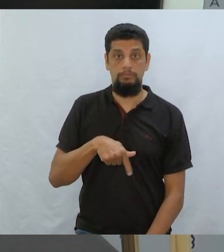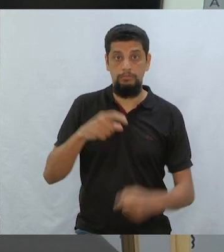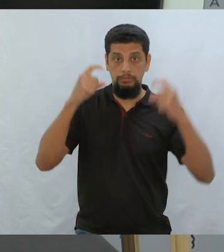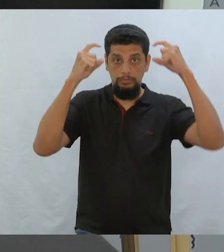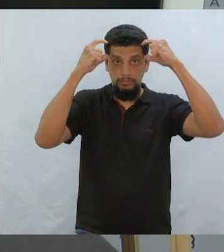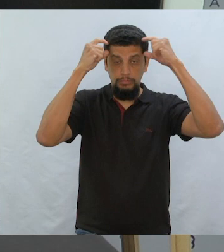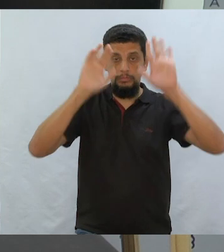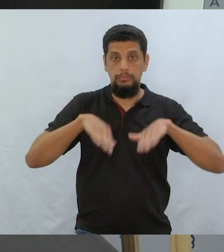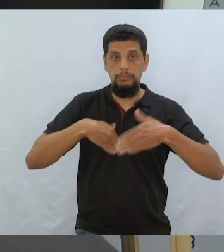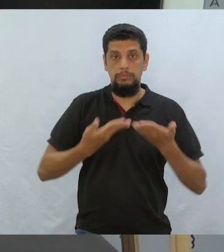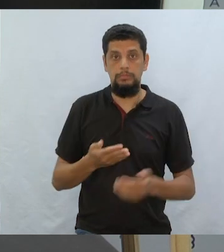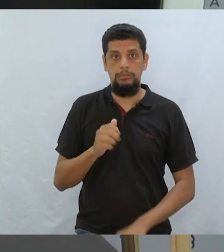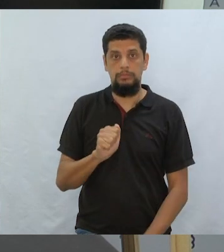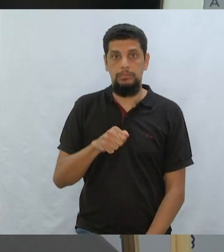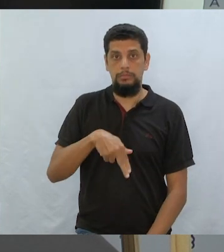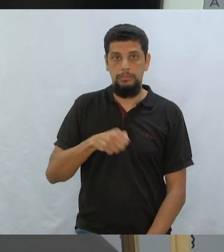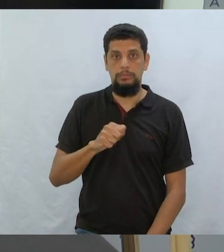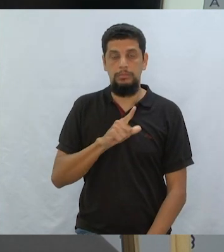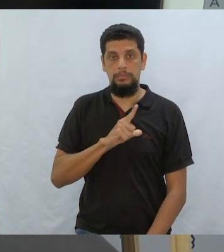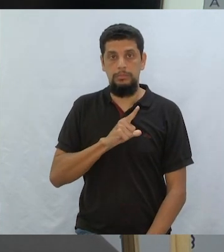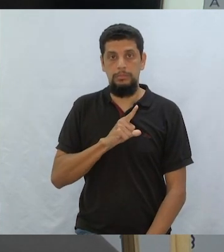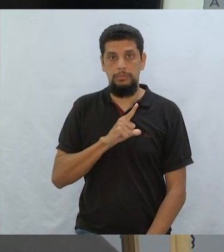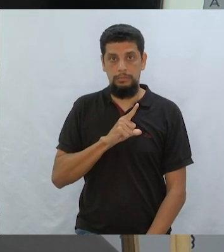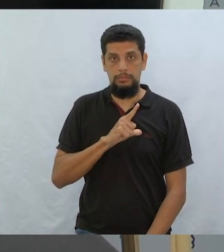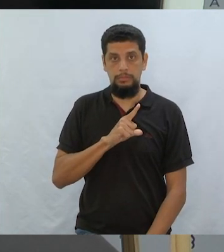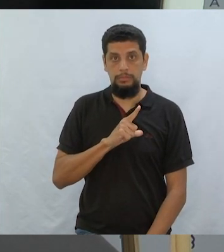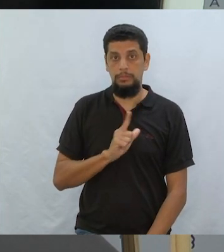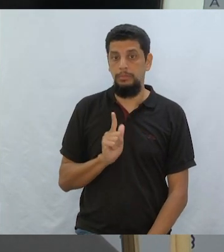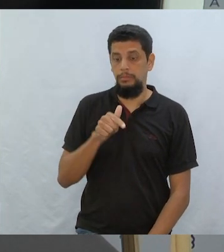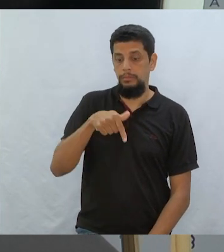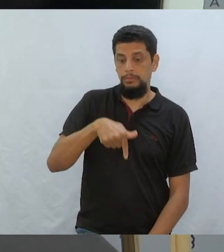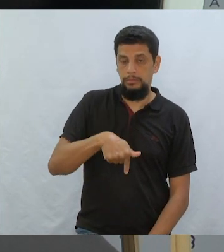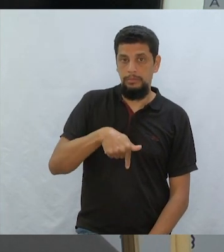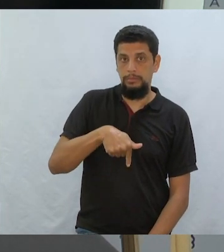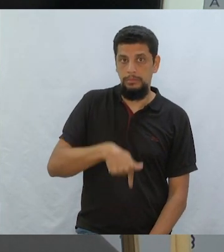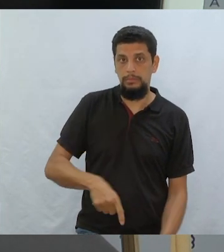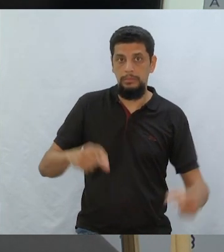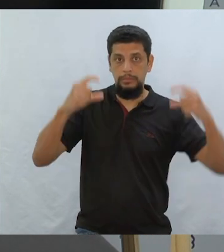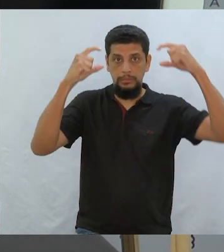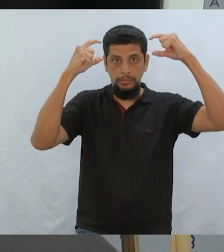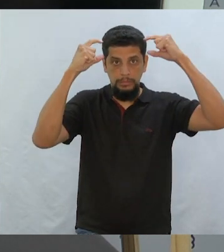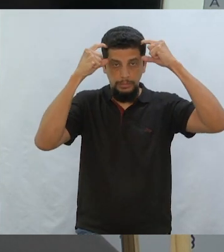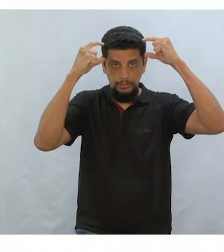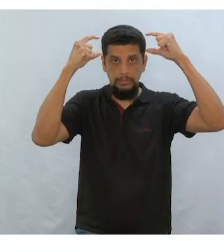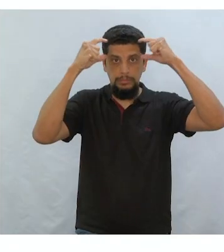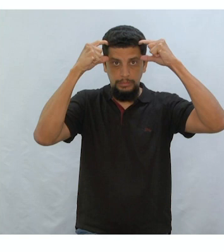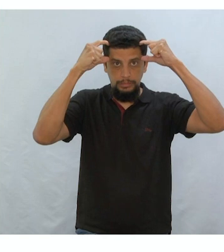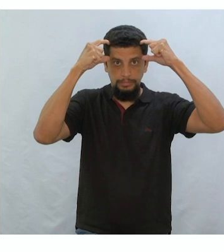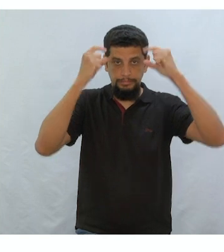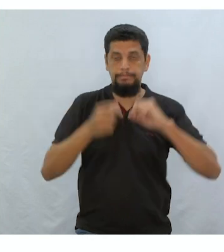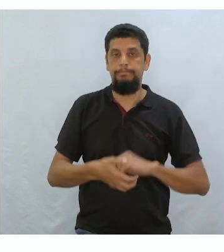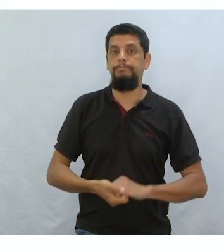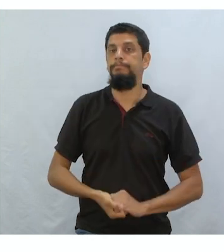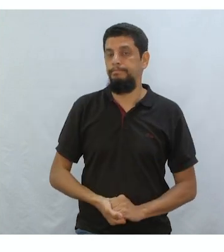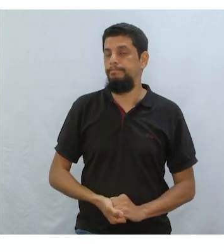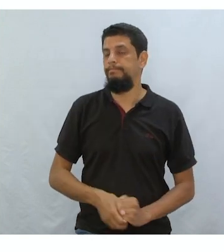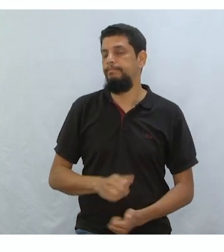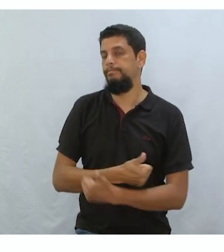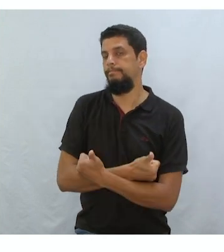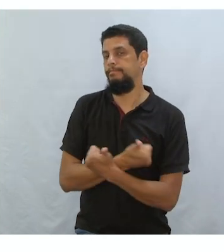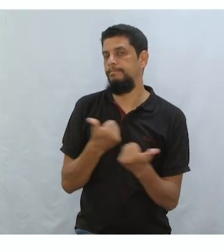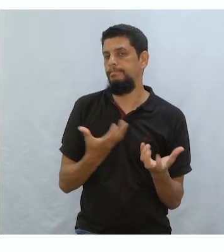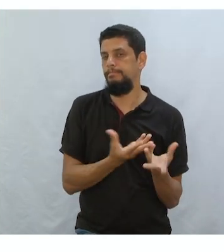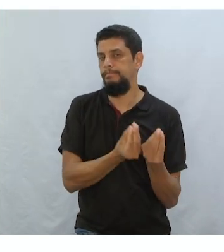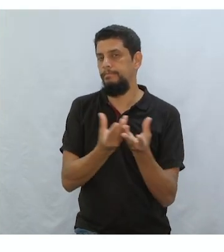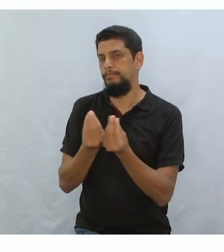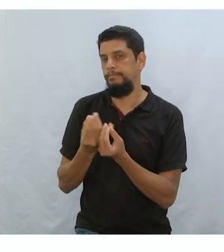1, 2, 3, 4, 5, 6, 7. Então a Ana tem dentro da caixa 7 ursos. Tudo